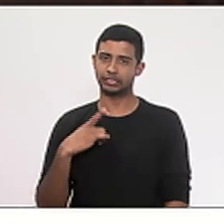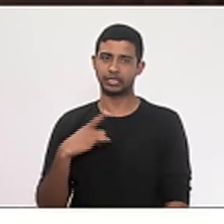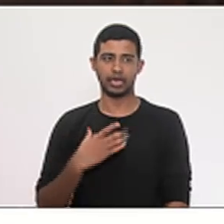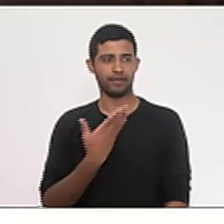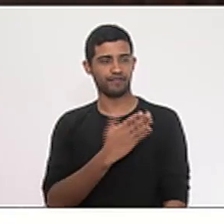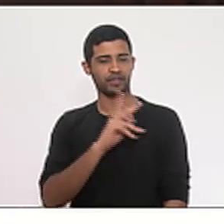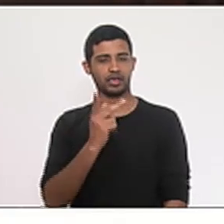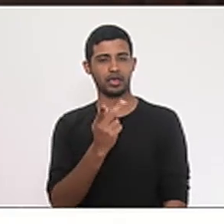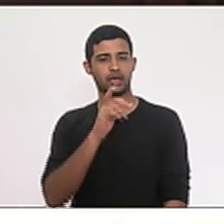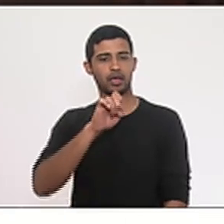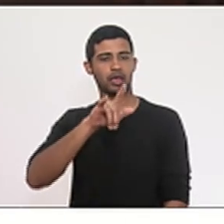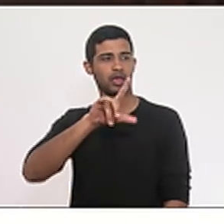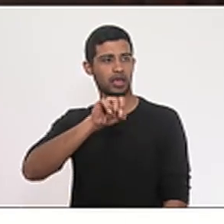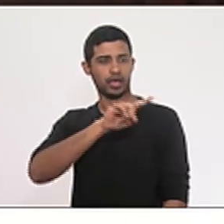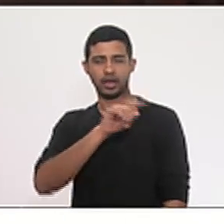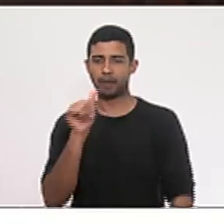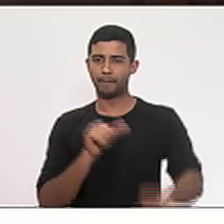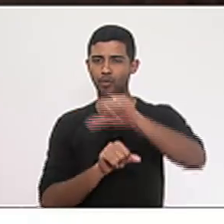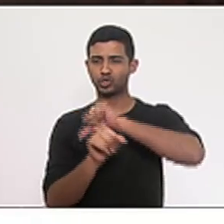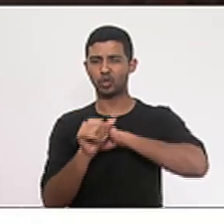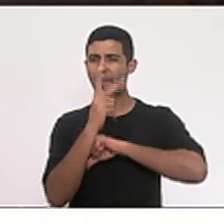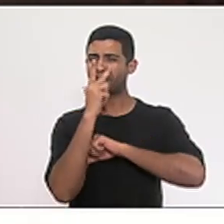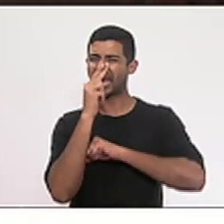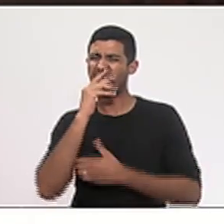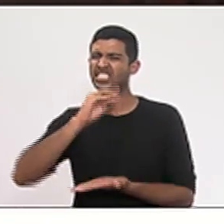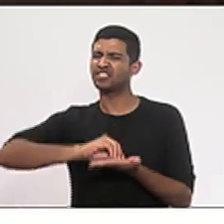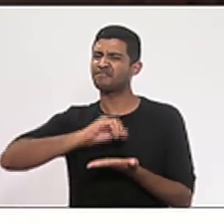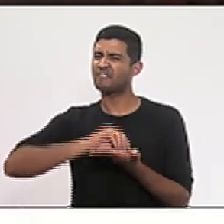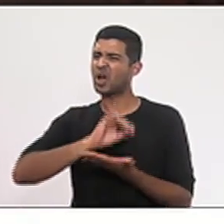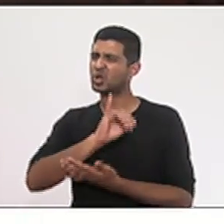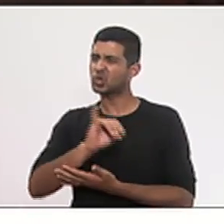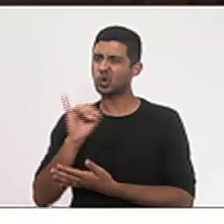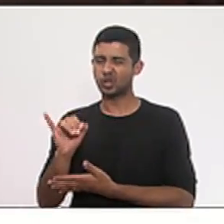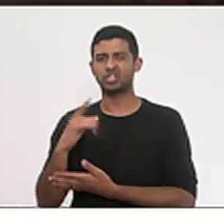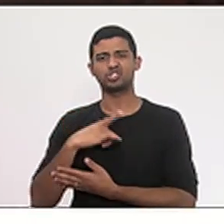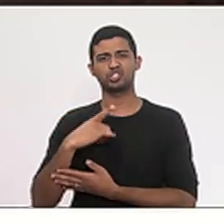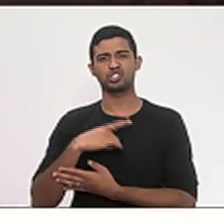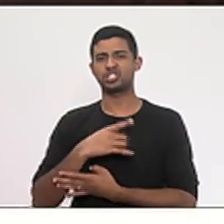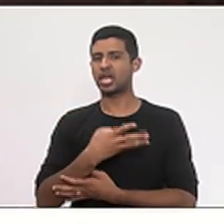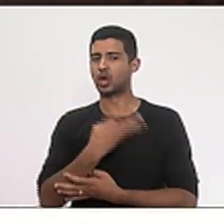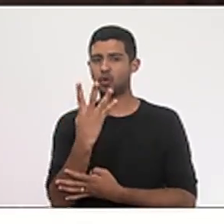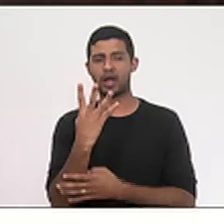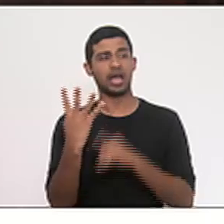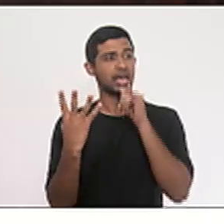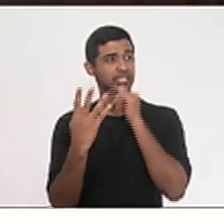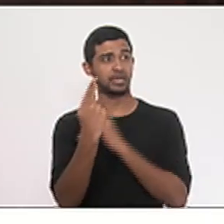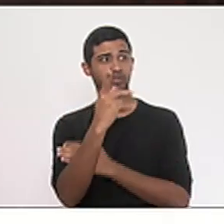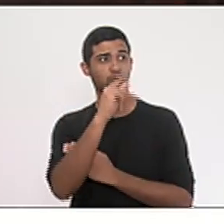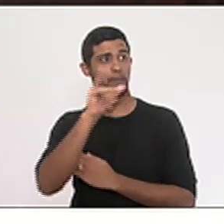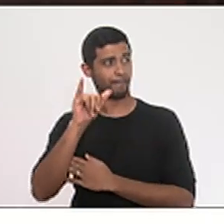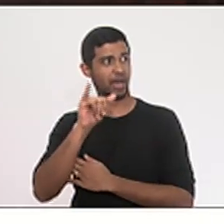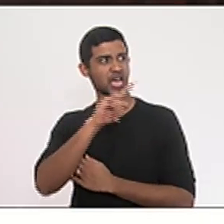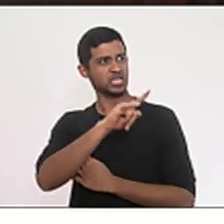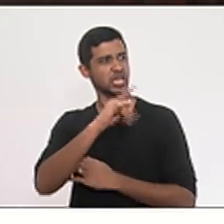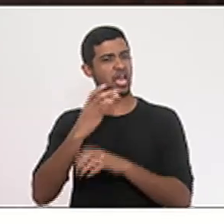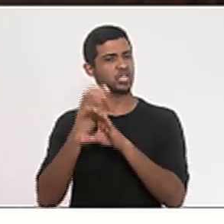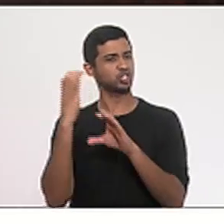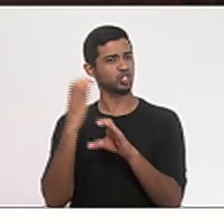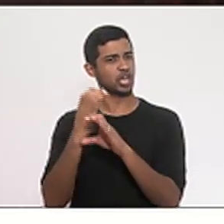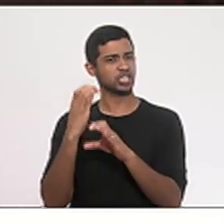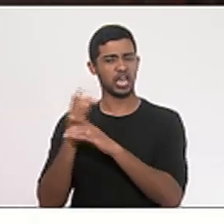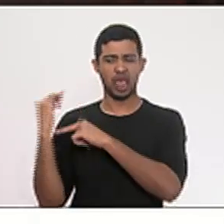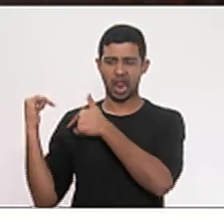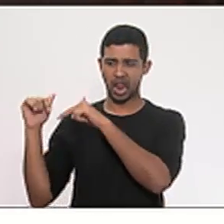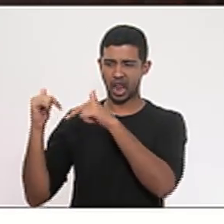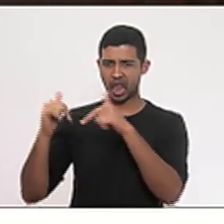Hélio Cabral, ele foi mal orientado. Tinha outros quadros. Vosso pai, por exemplo, um engenheiro de carreira, um homem preparado que